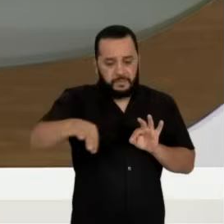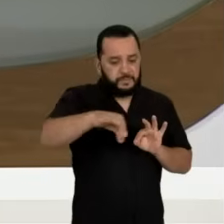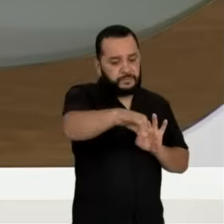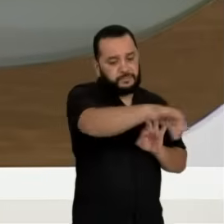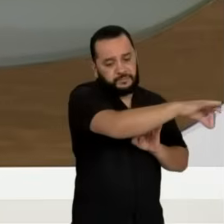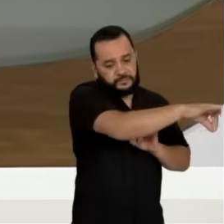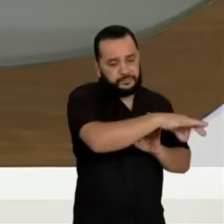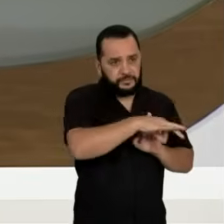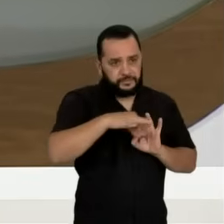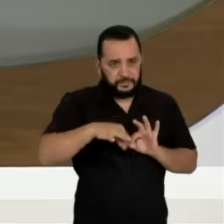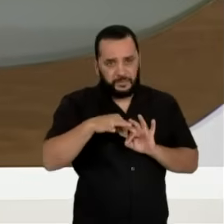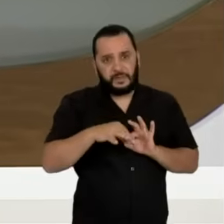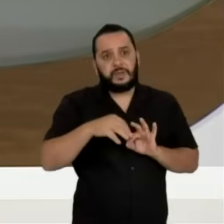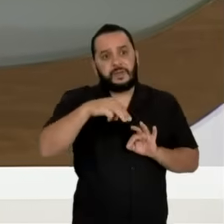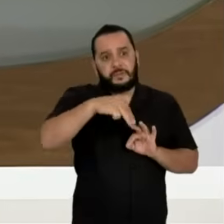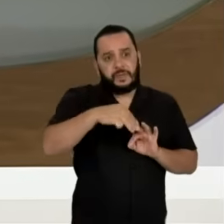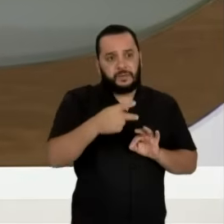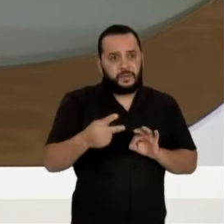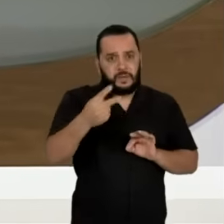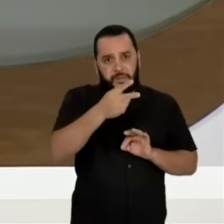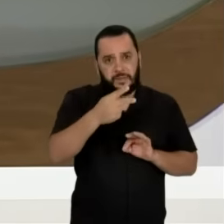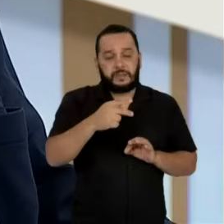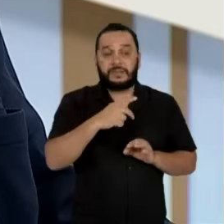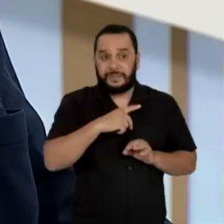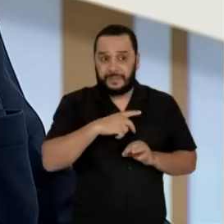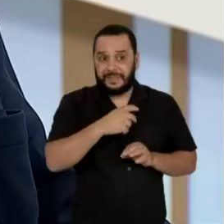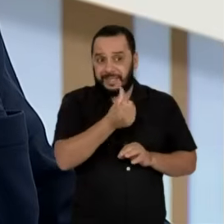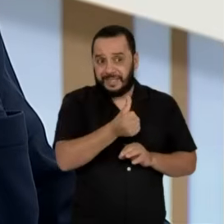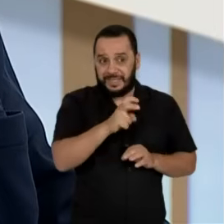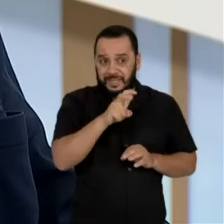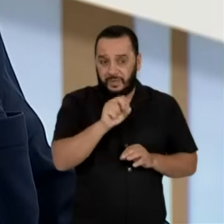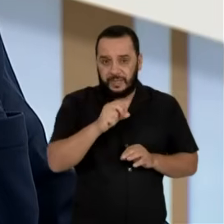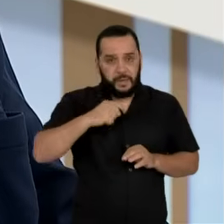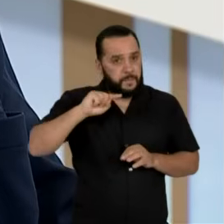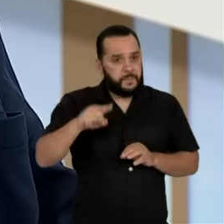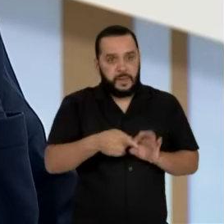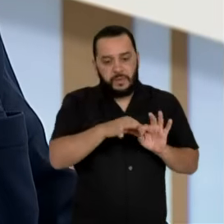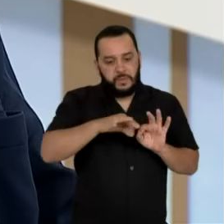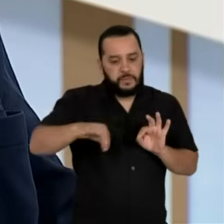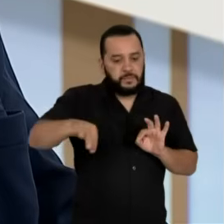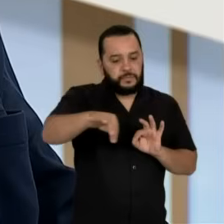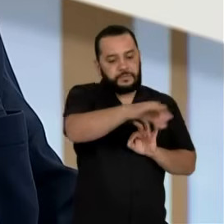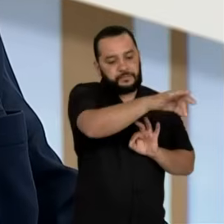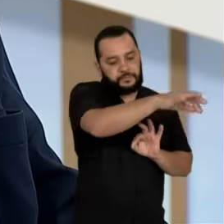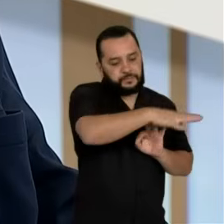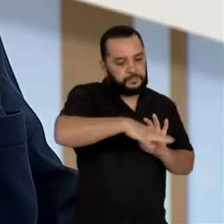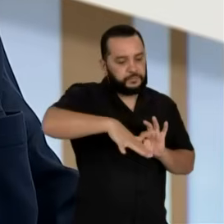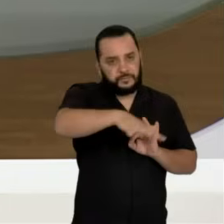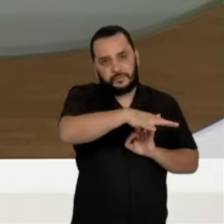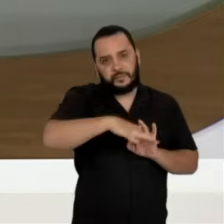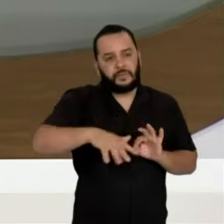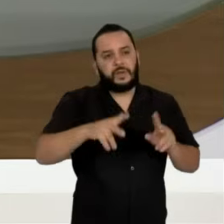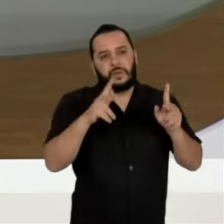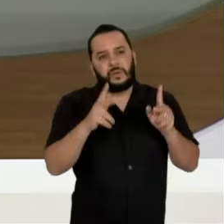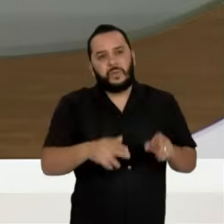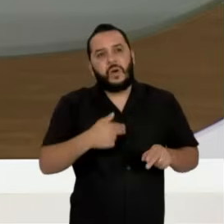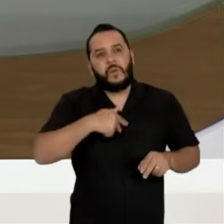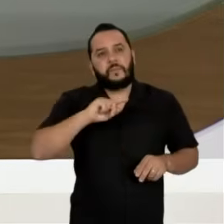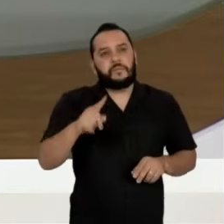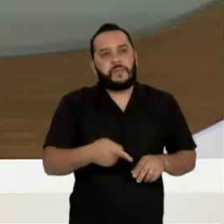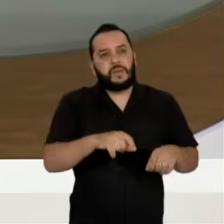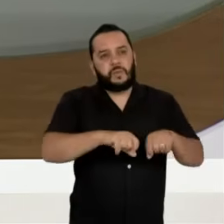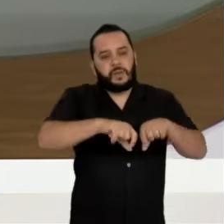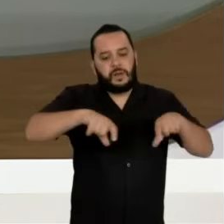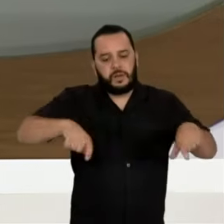quadrados, 650 mil metros quadrados, é a estimativa de incêndio, o que seriam mais ou menos 1.000 campos de